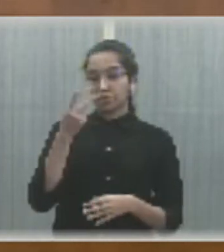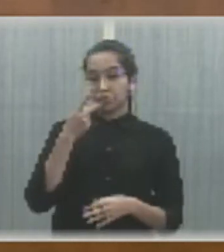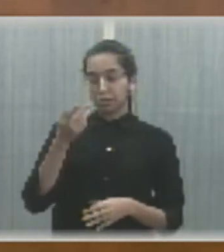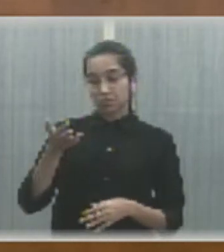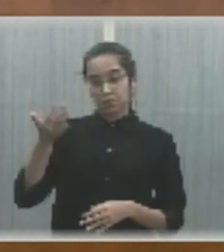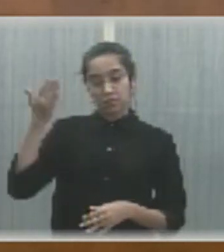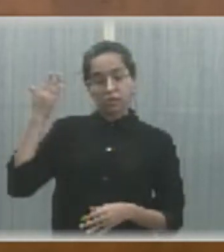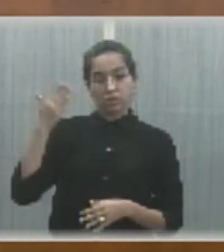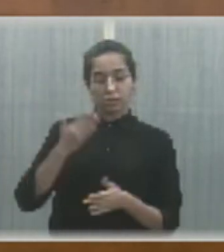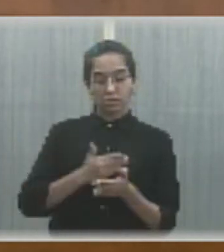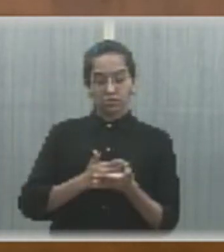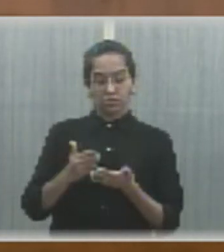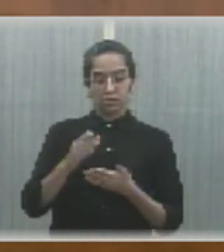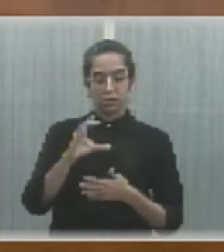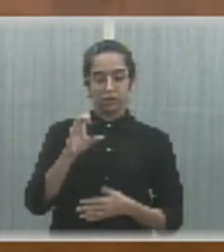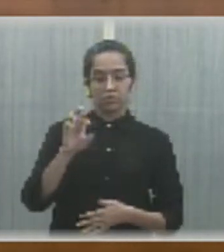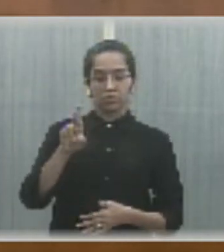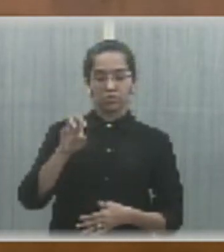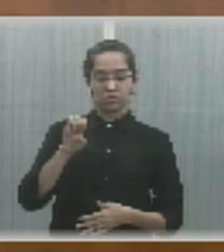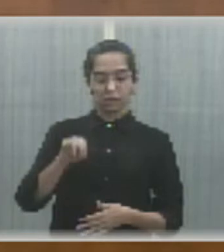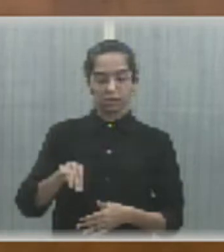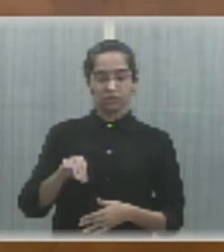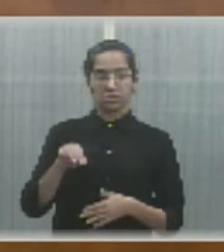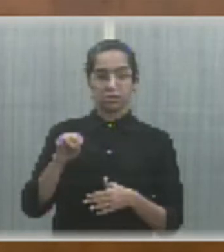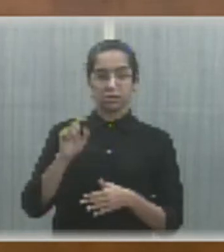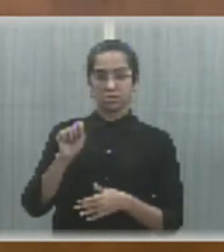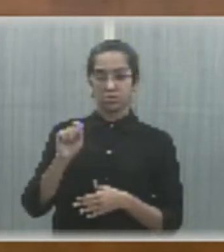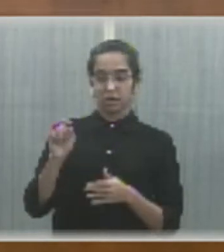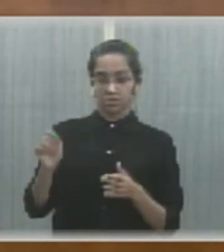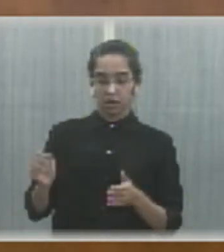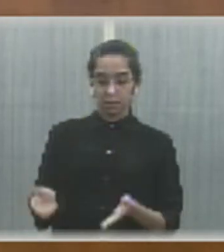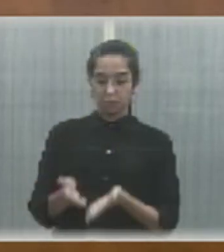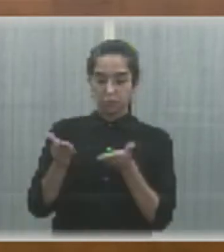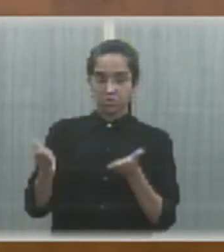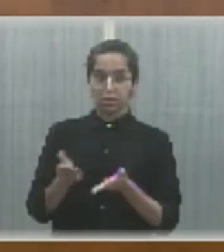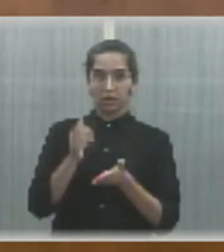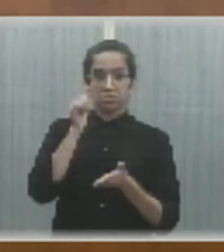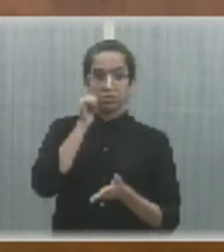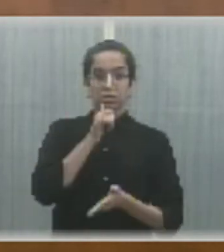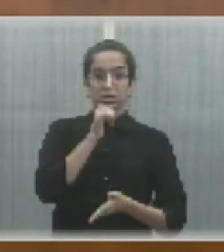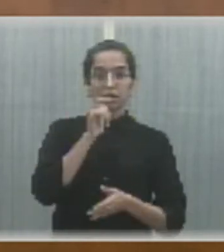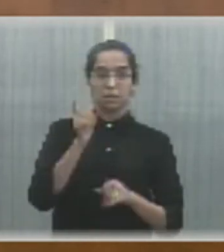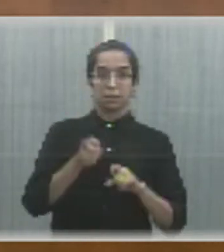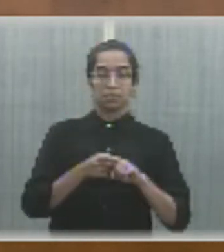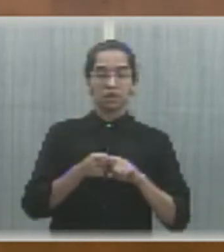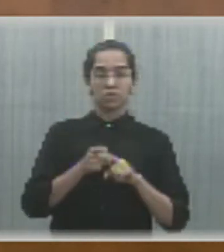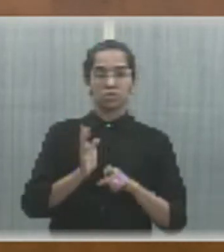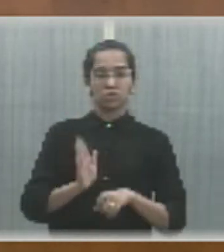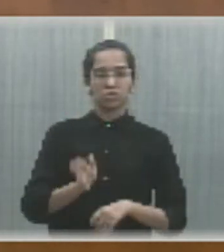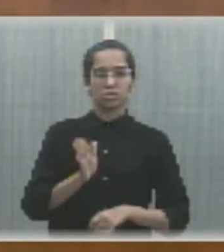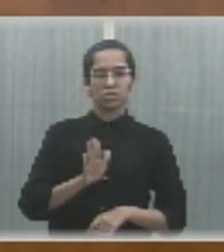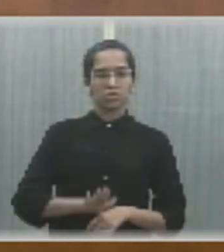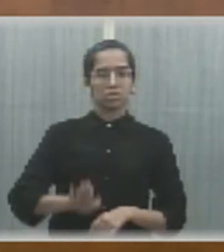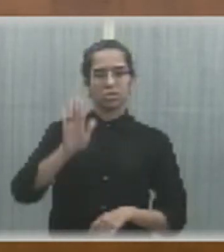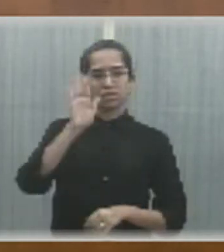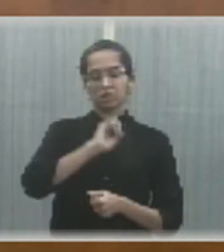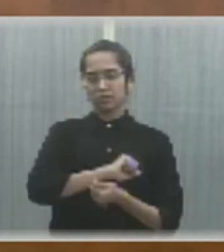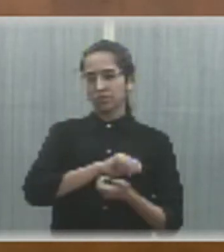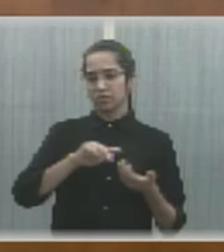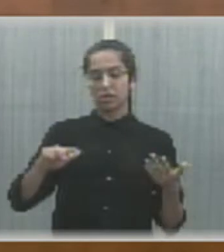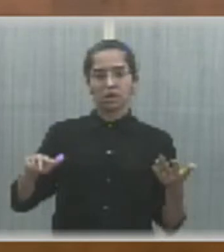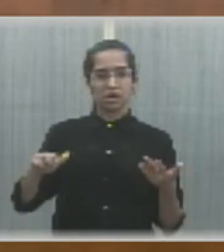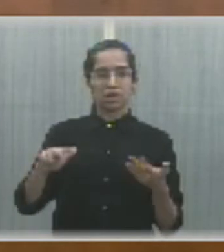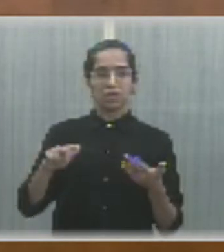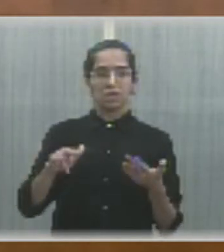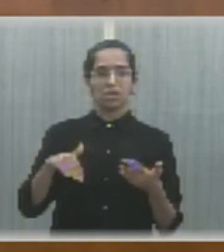o CRM, provocado por uma médica que já foi candidata várias vezes, e que no período eleitoral ela fica